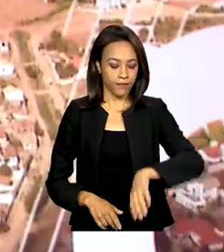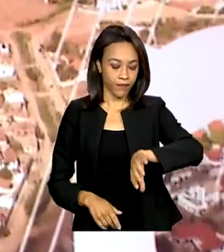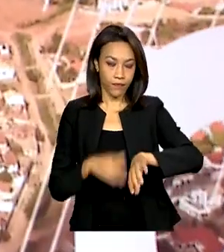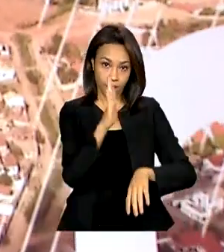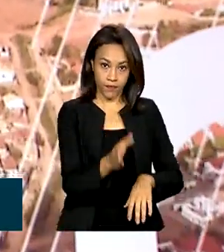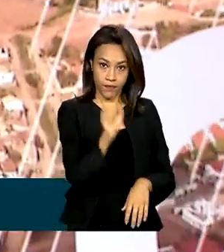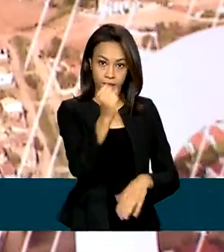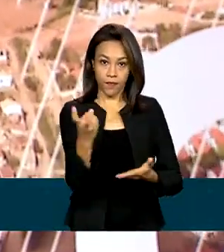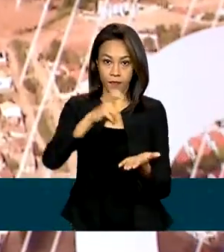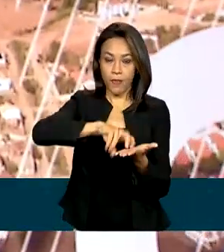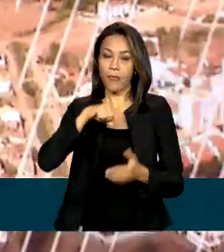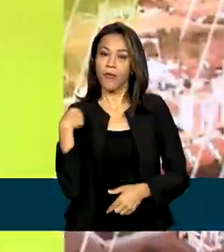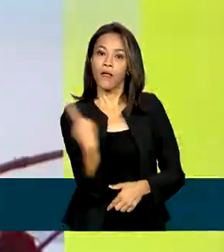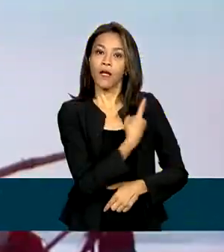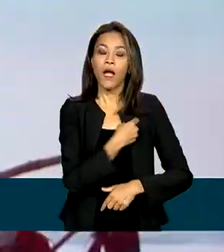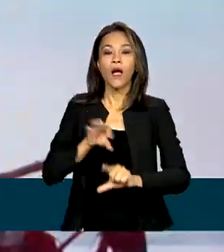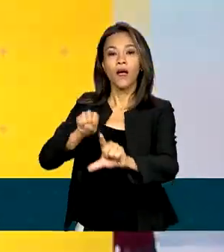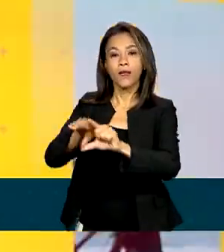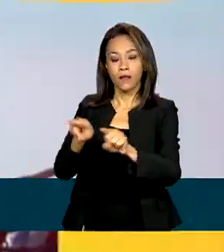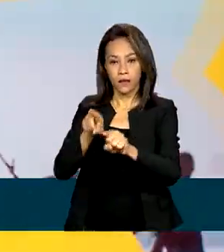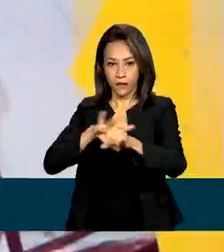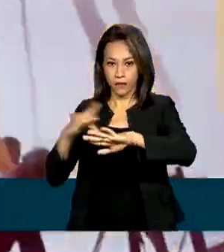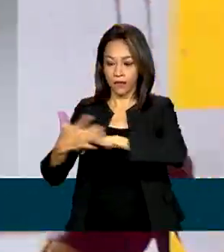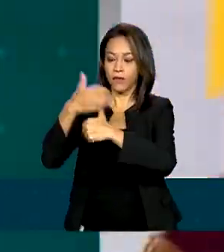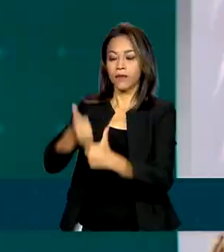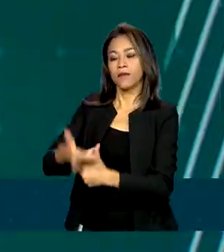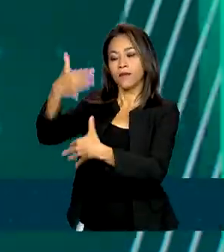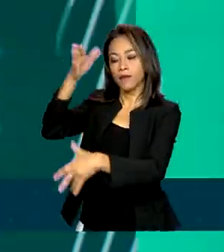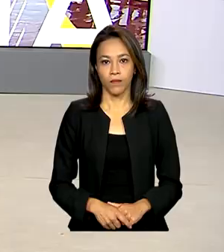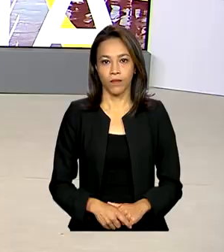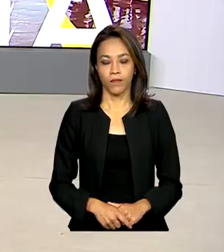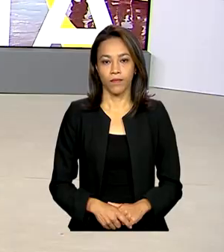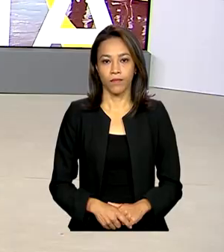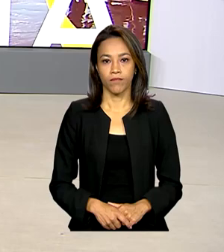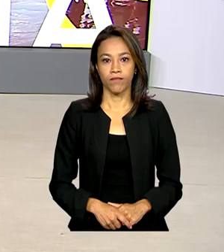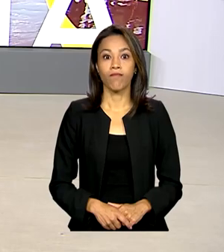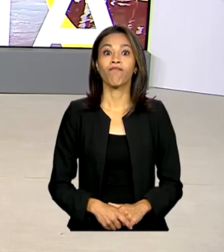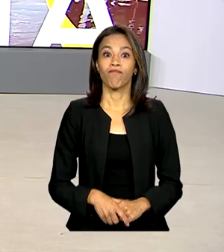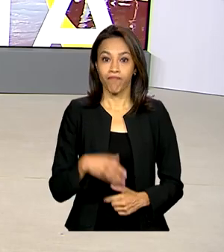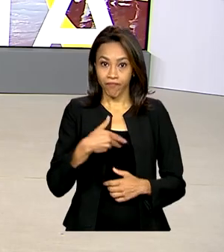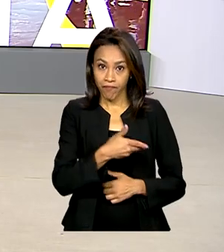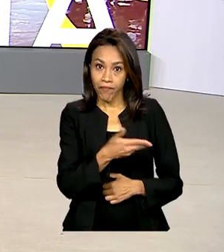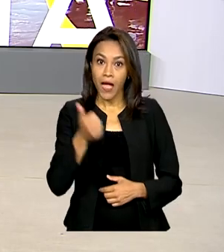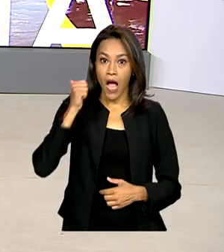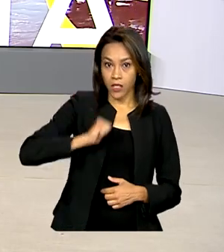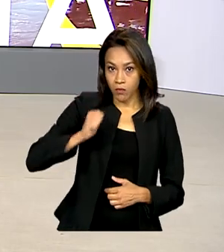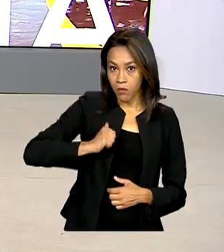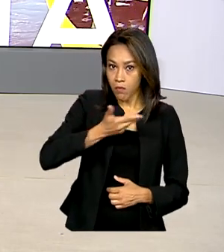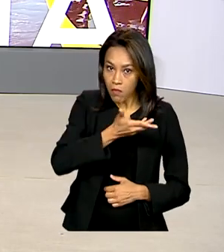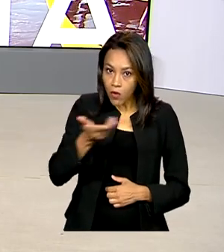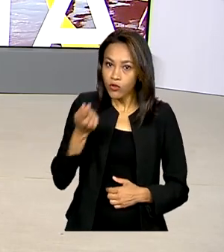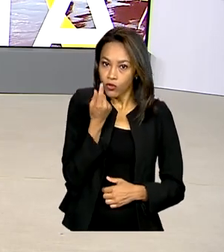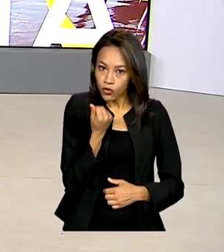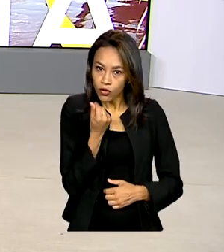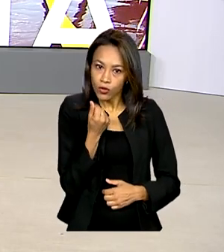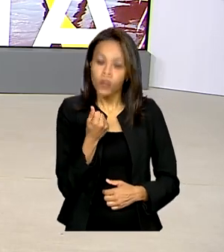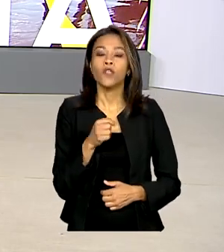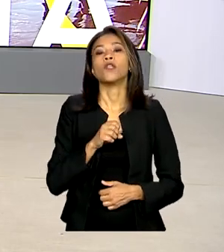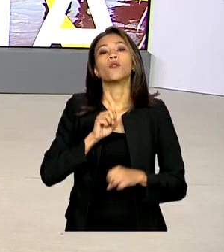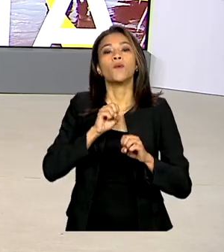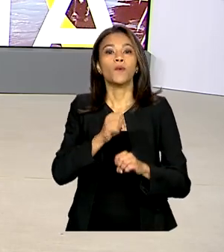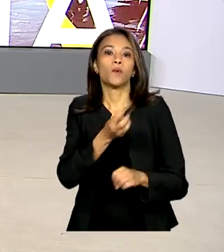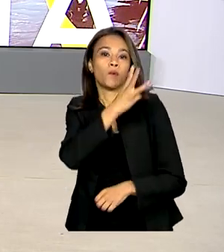Oito horas da manhã, estamos ao vivo também pelas redes sociais. As bolsas de ensino médio e superior vão